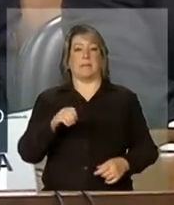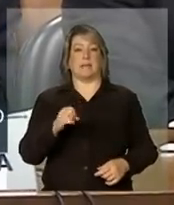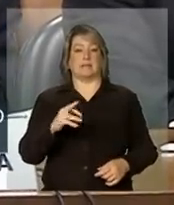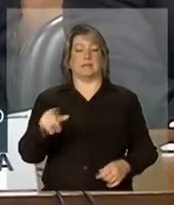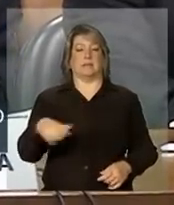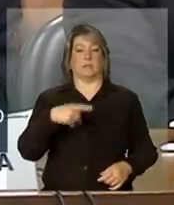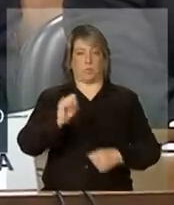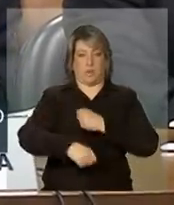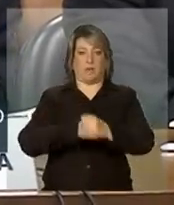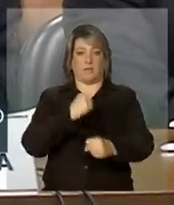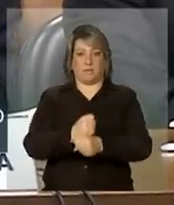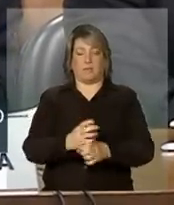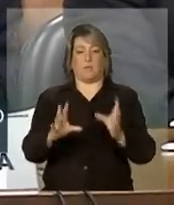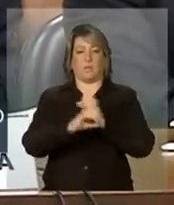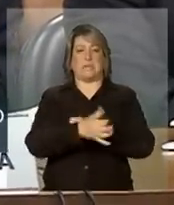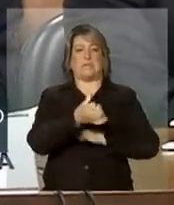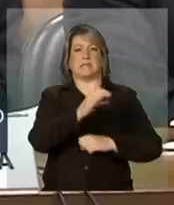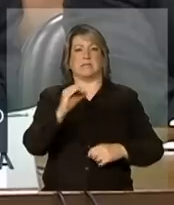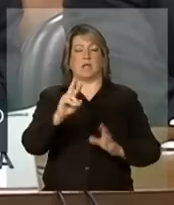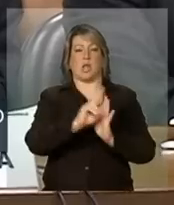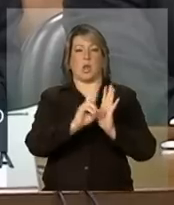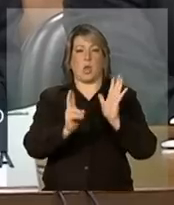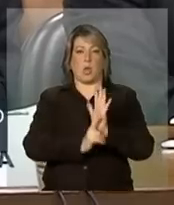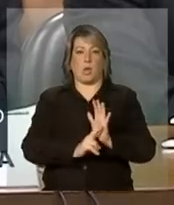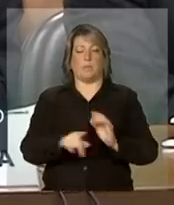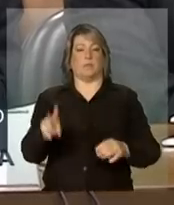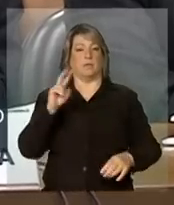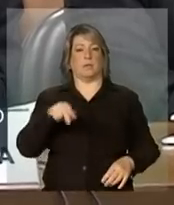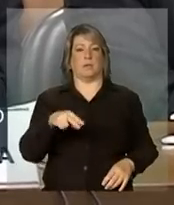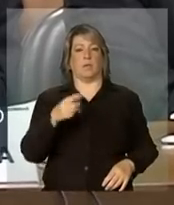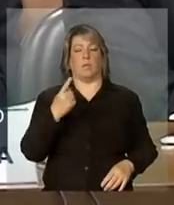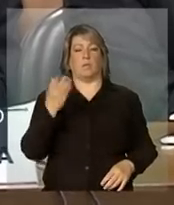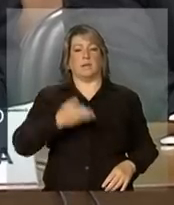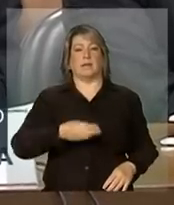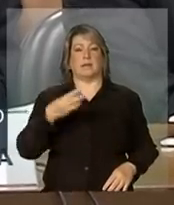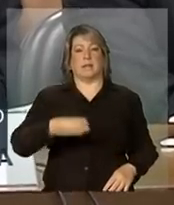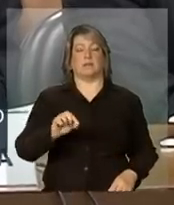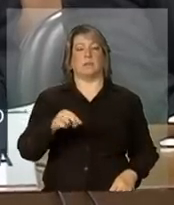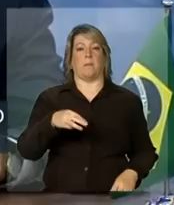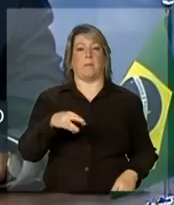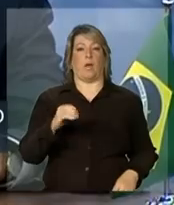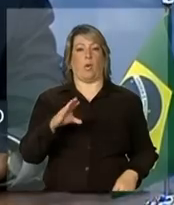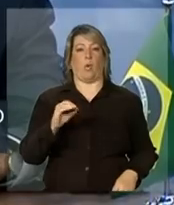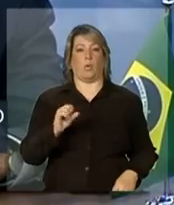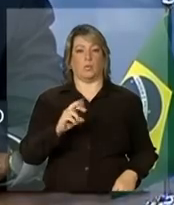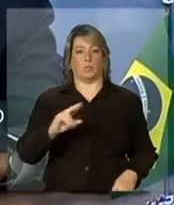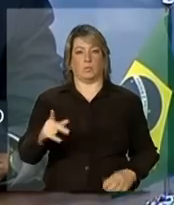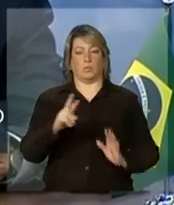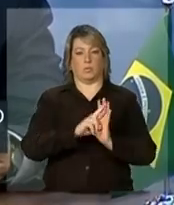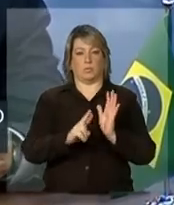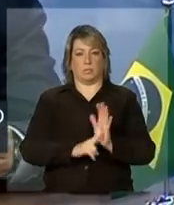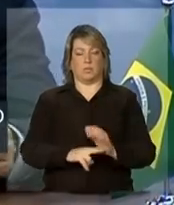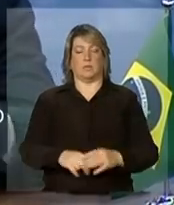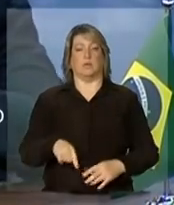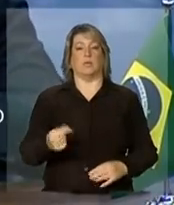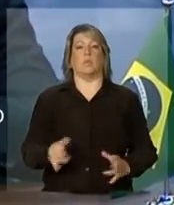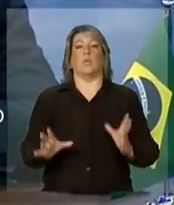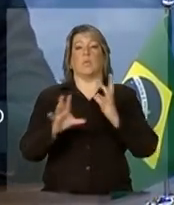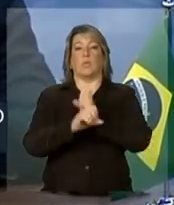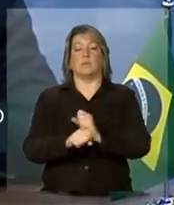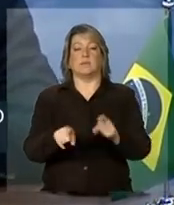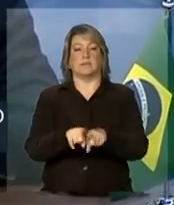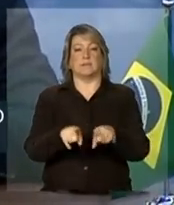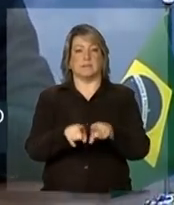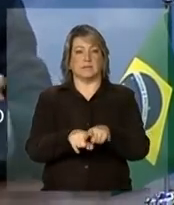600 normas, quase um terço do acervo normativo do Mercosul. E a definição da participação venezuelana nos orçamentos e